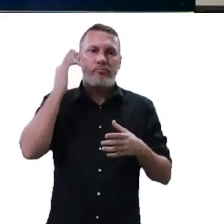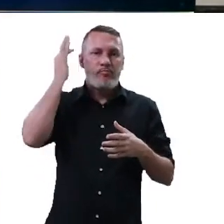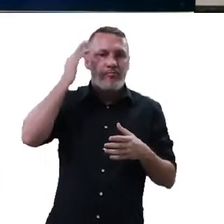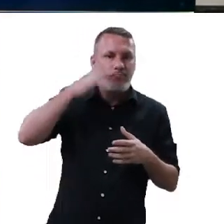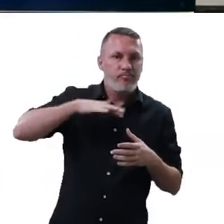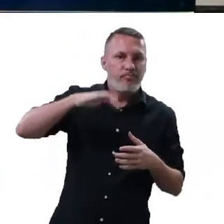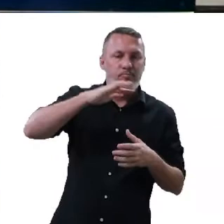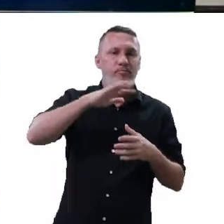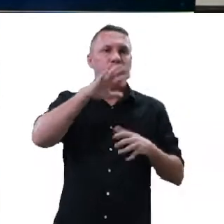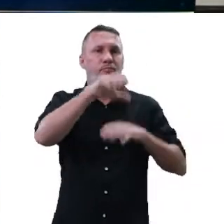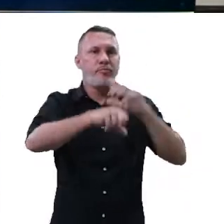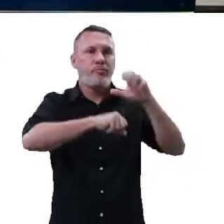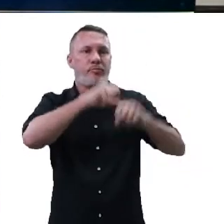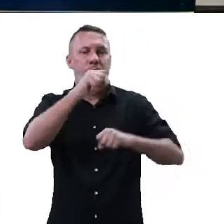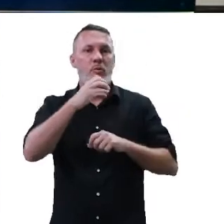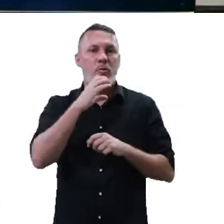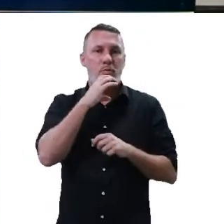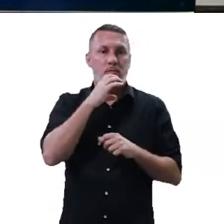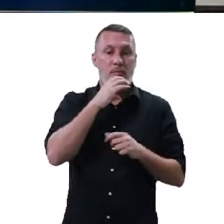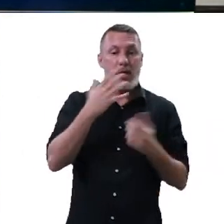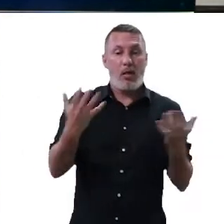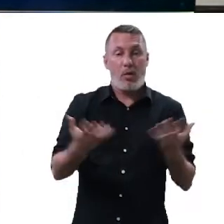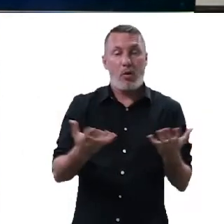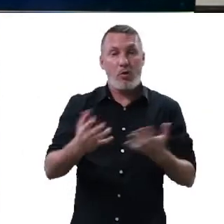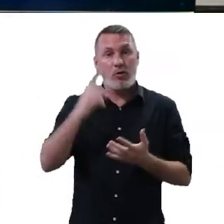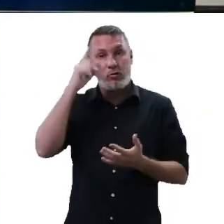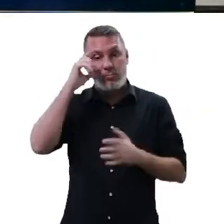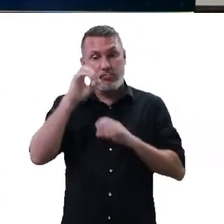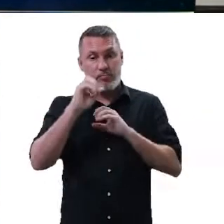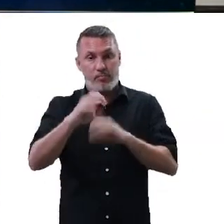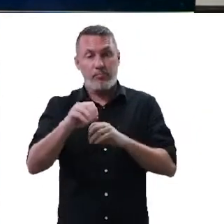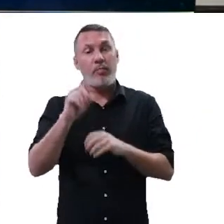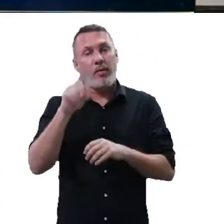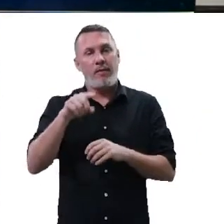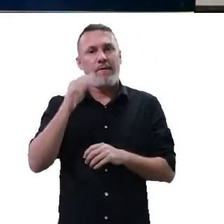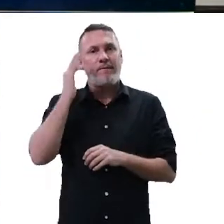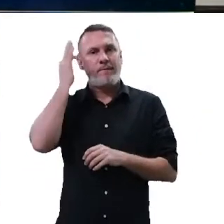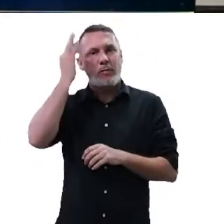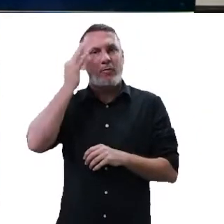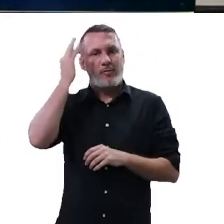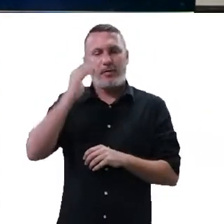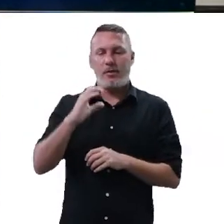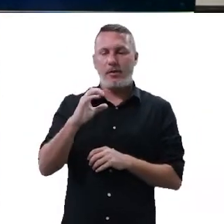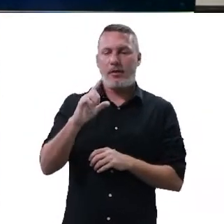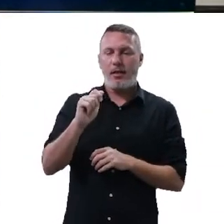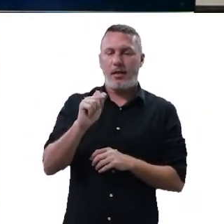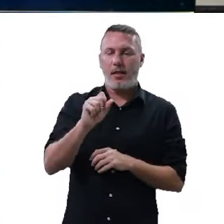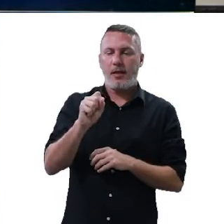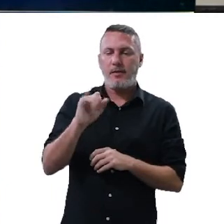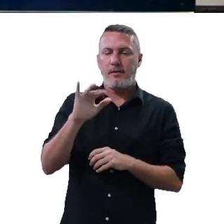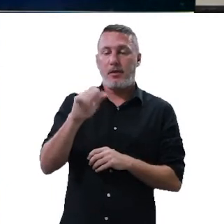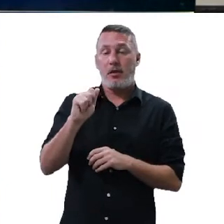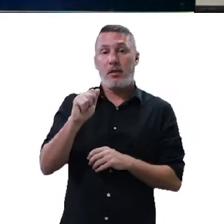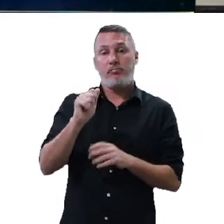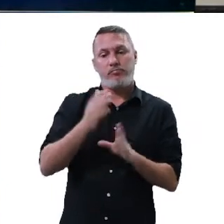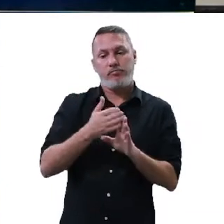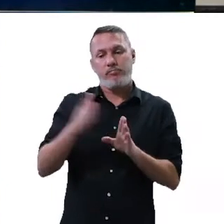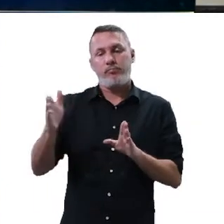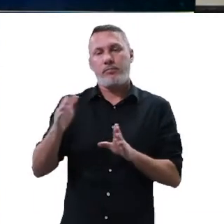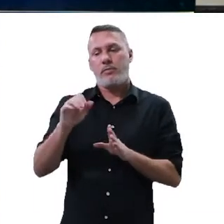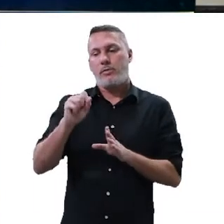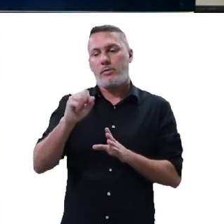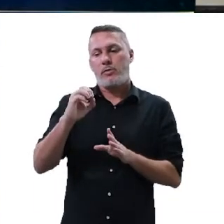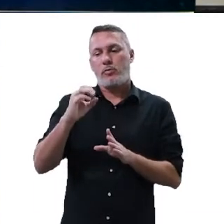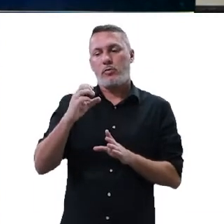elemento primordial do universo ou arquê. E nessa aula a gente vai falar sobre a filosofia clássica ou a filosofia socrática, o